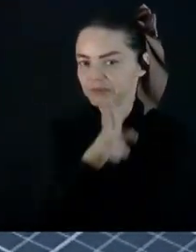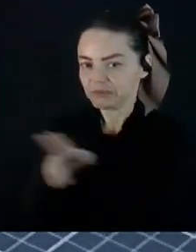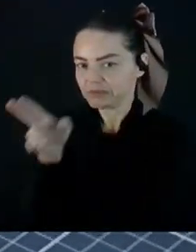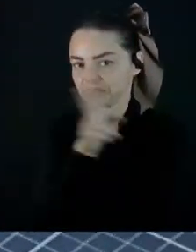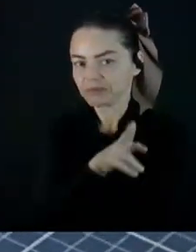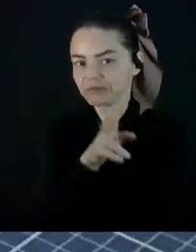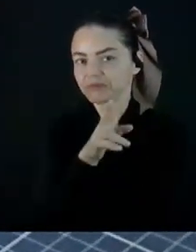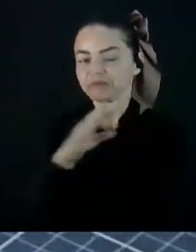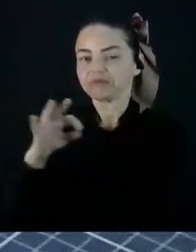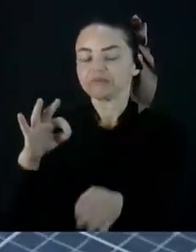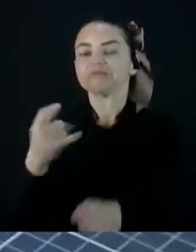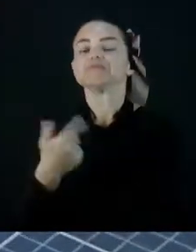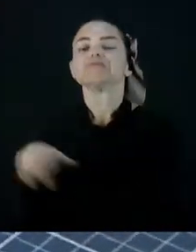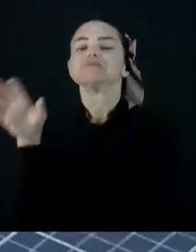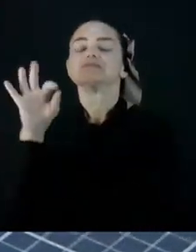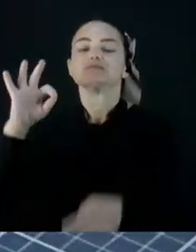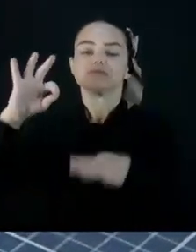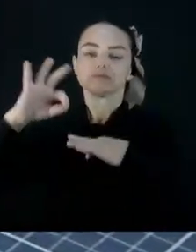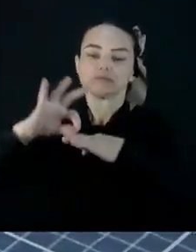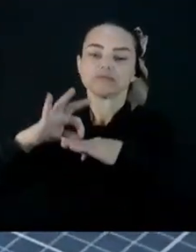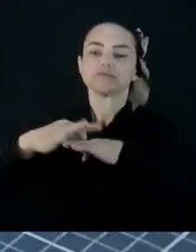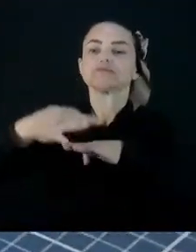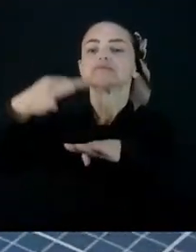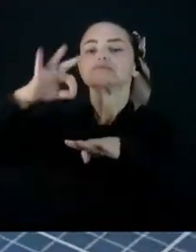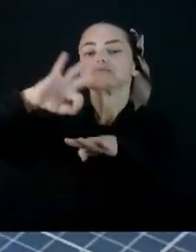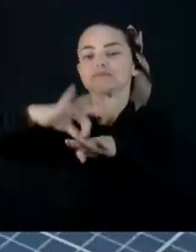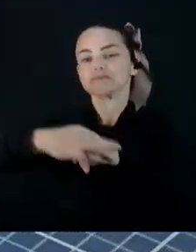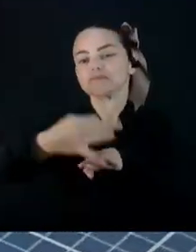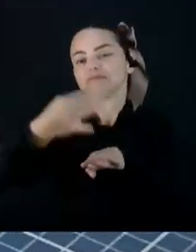Quando vocês, as iniciantes, né?